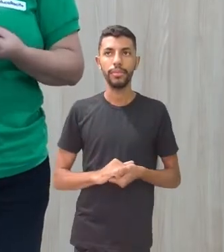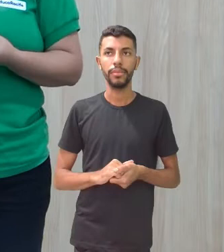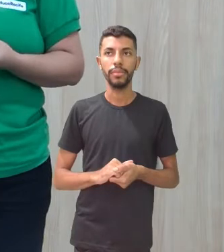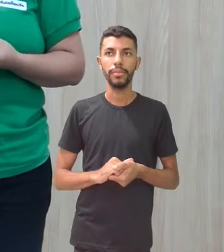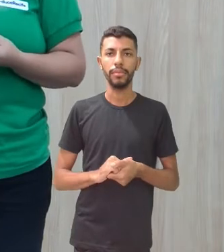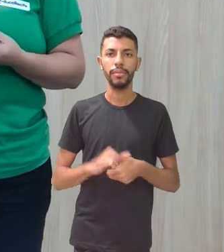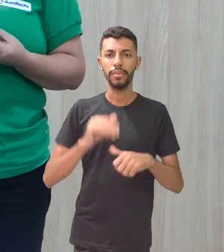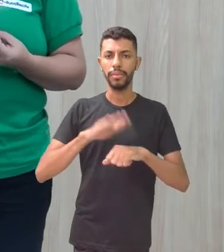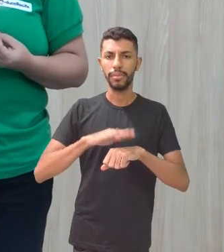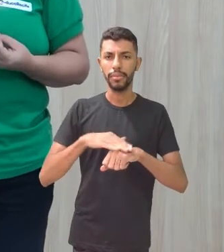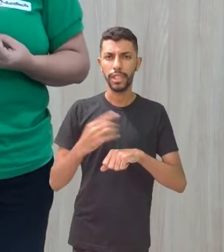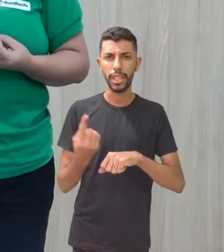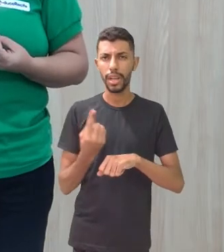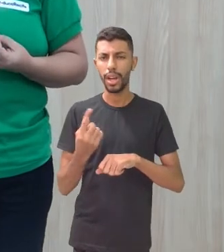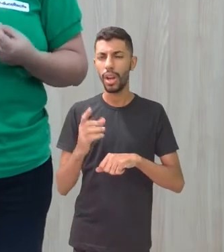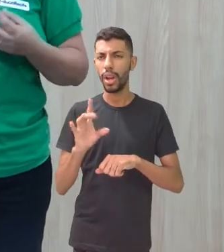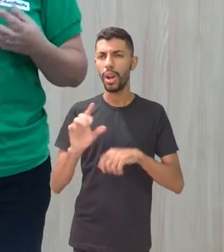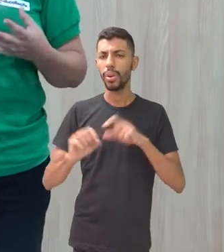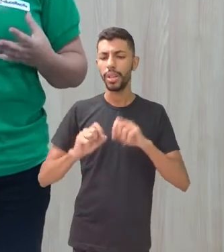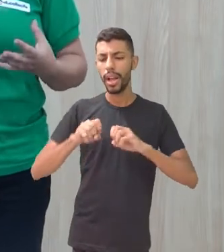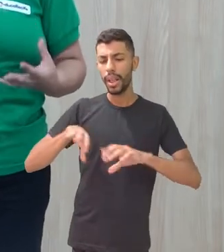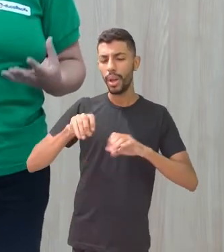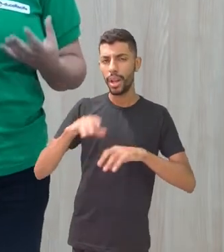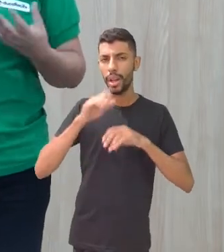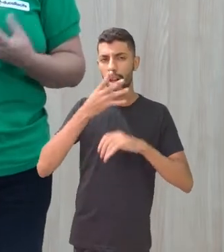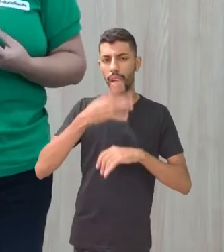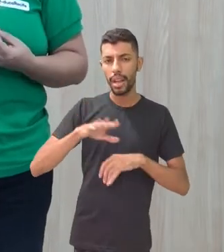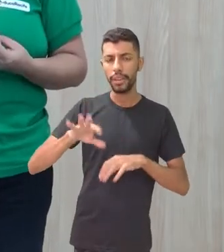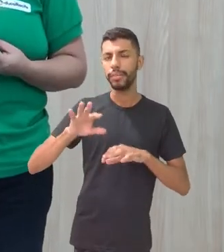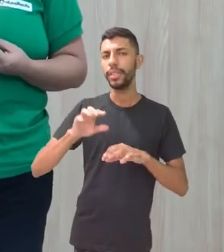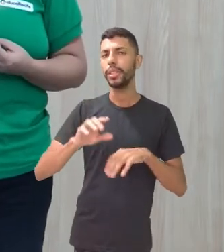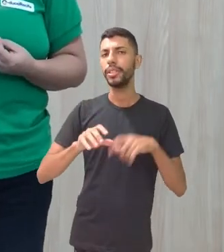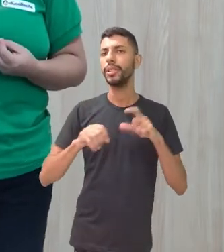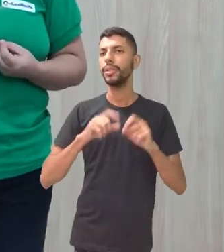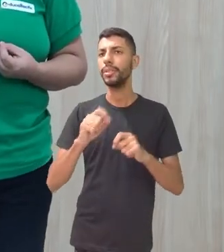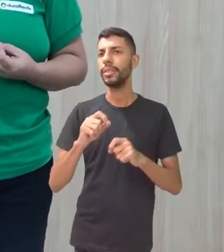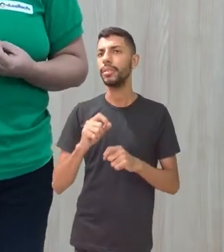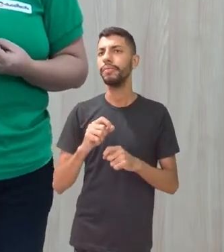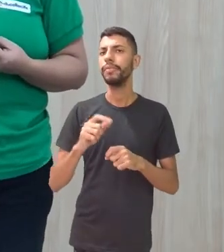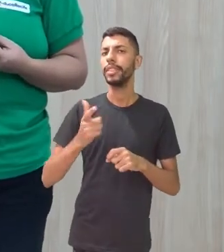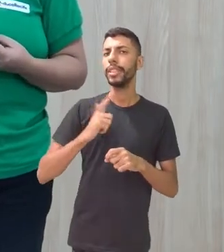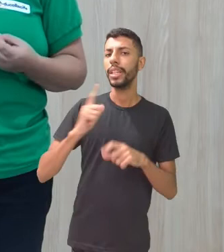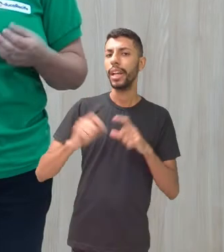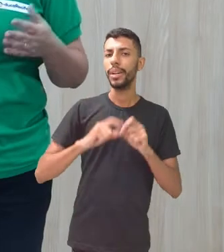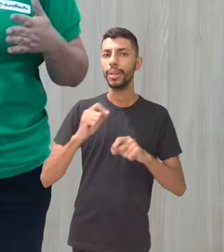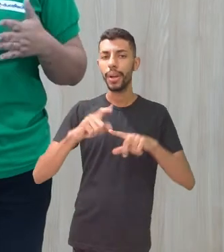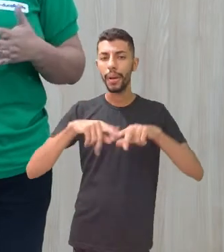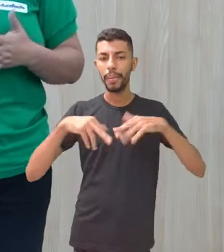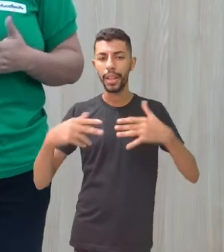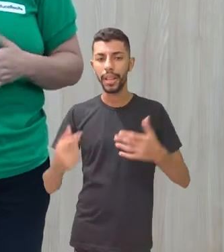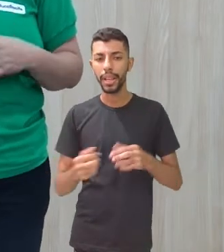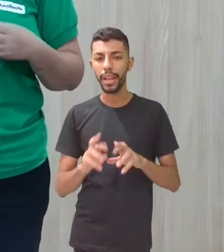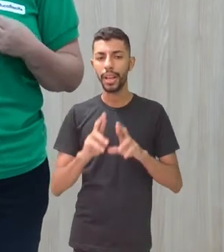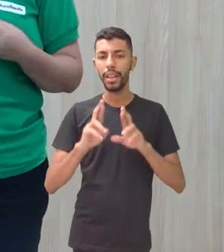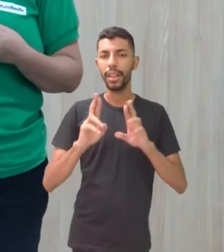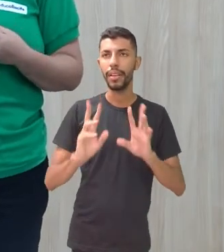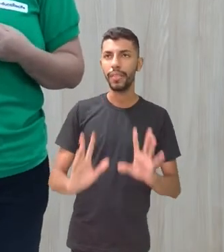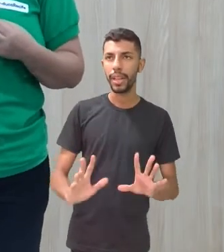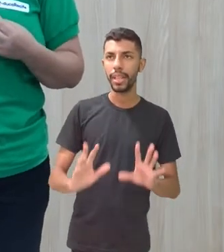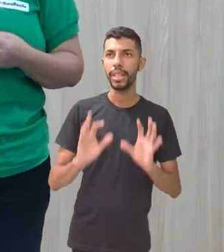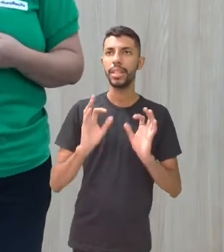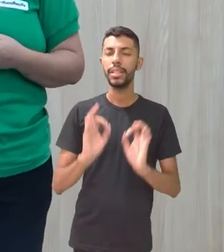si só, a educação infantil, ela já conta com um mobiliário diferenciado, onde não tenham